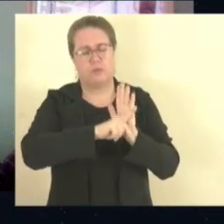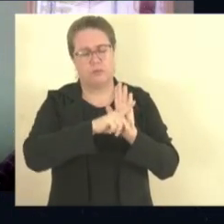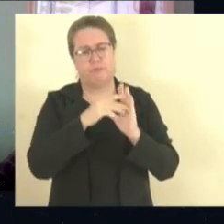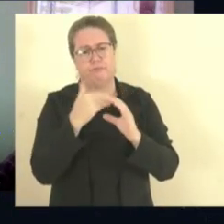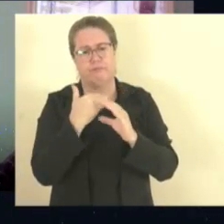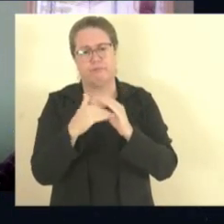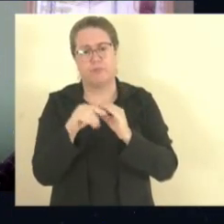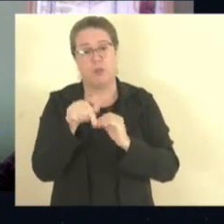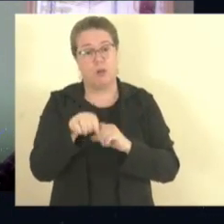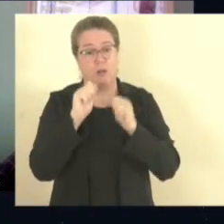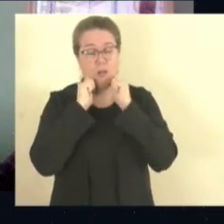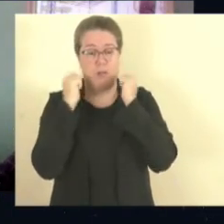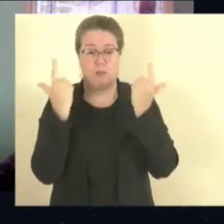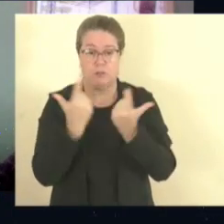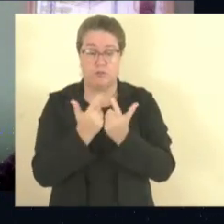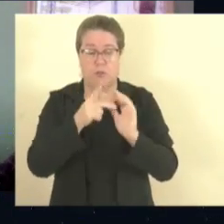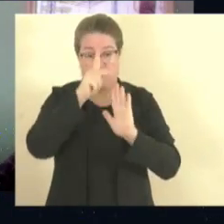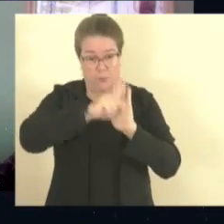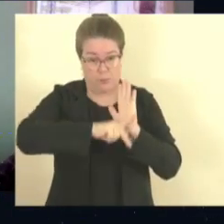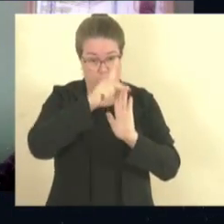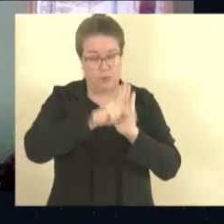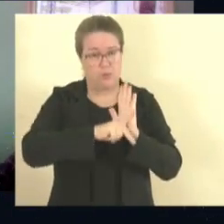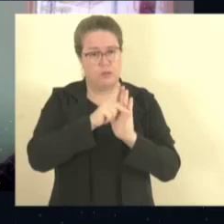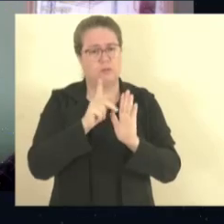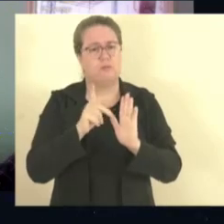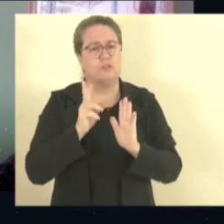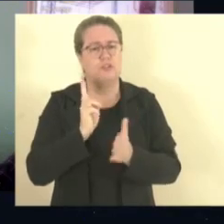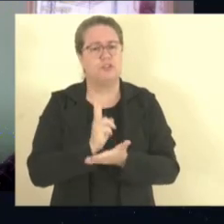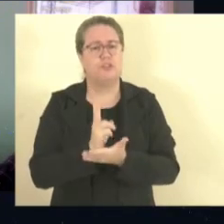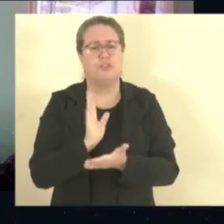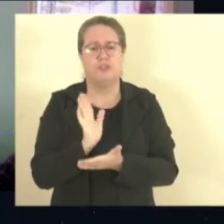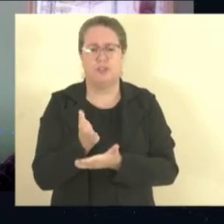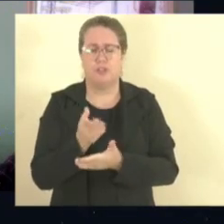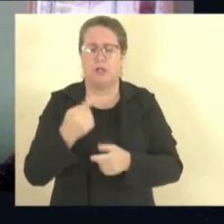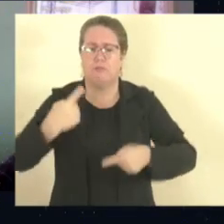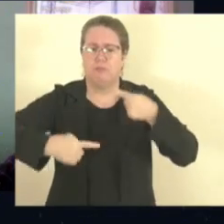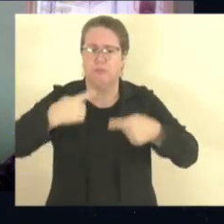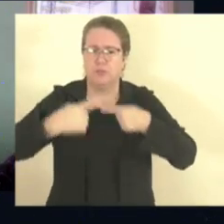casa. Projeto que já vem sendo discutido há quase 4 anos,